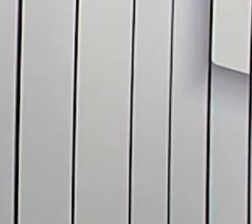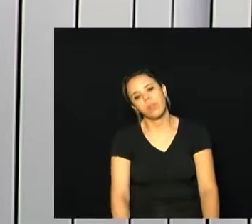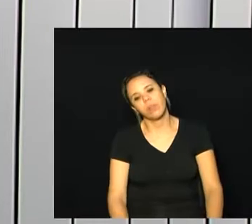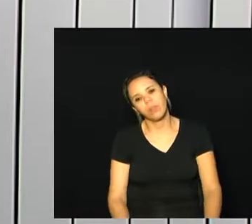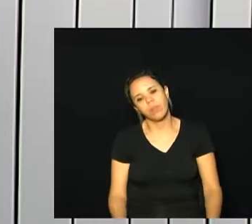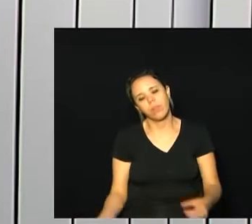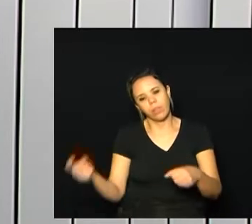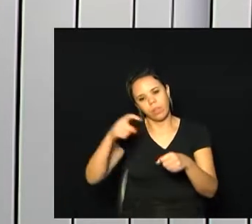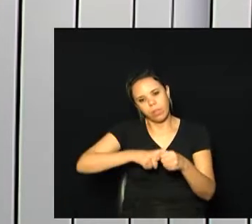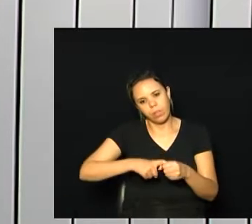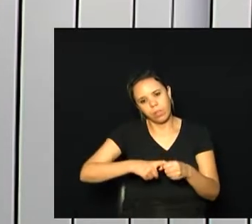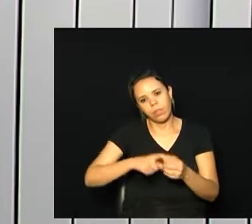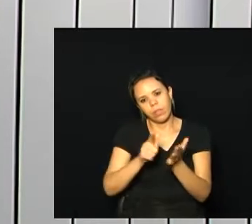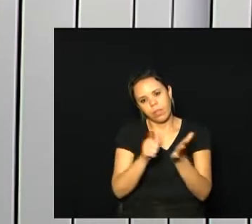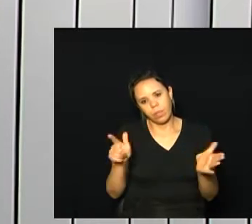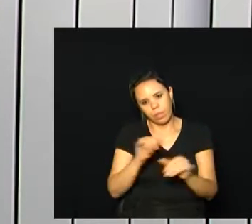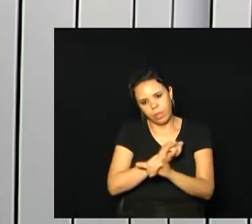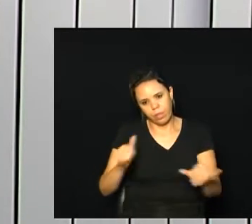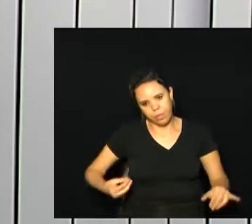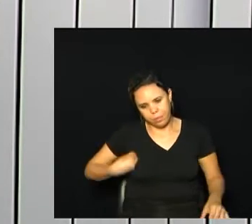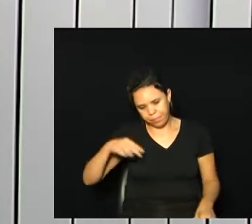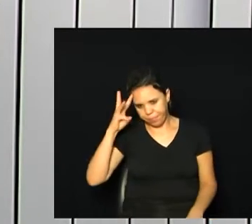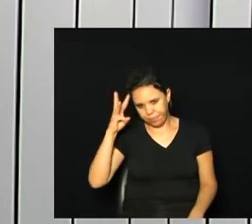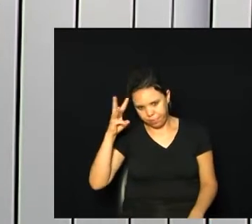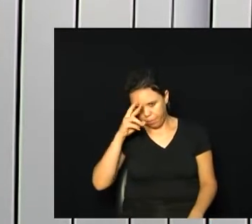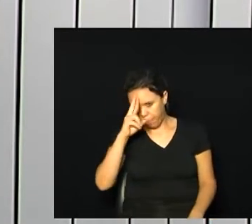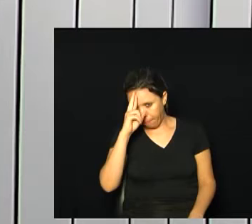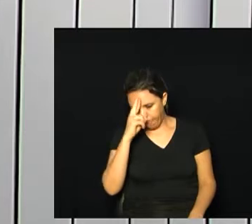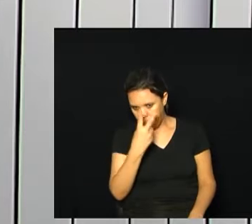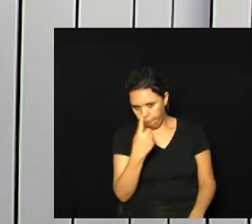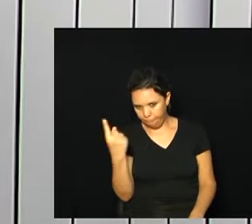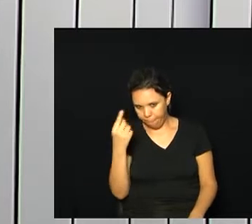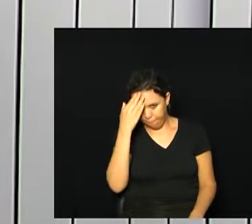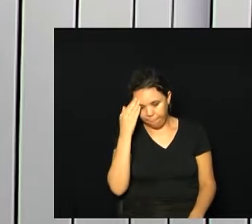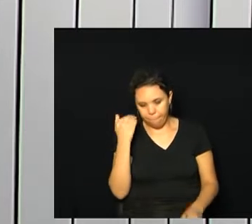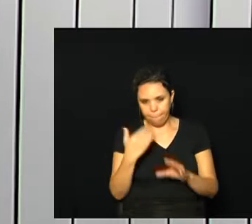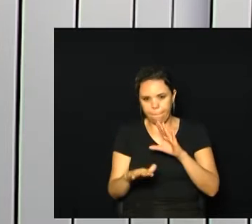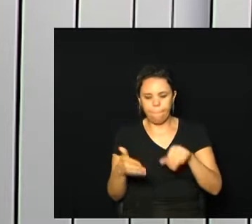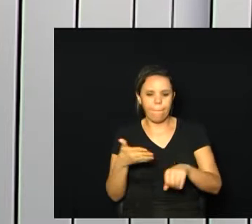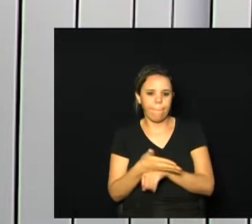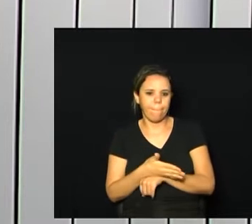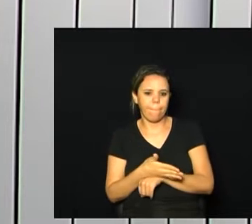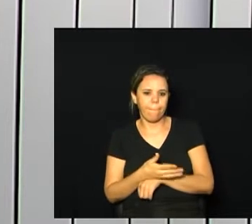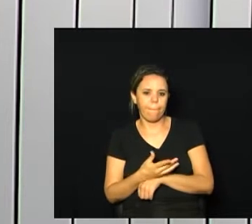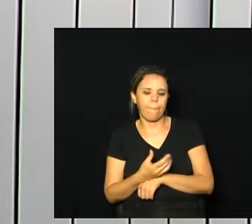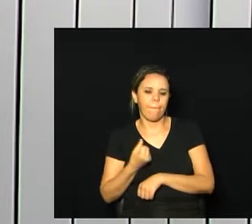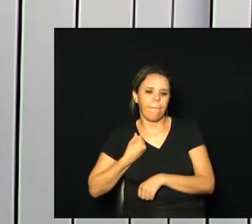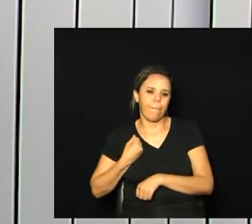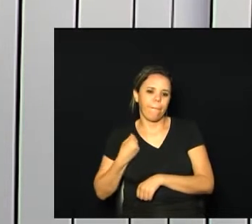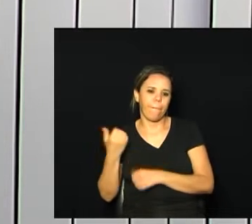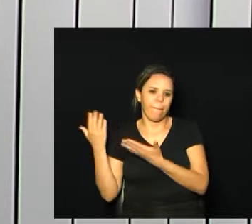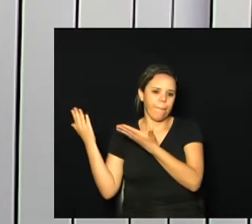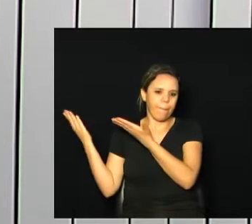Câmara Notícia de volta ao vivo nesta terça-feira, 12h21. Já enviou a sua participação? 19 é o nosso